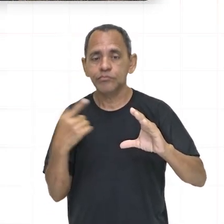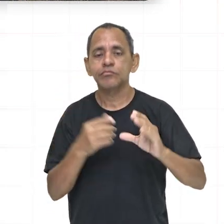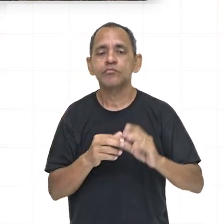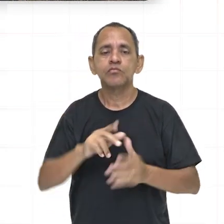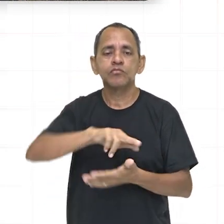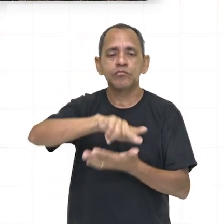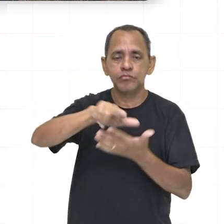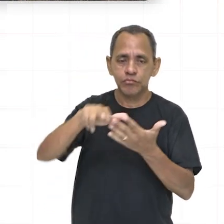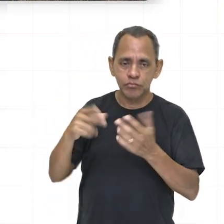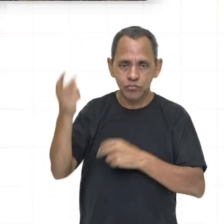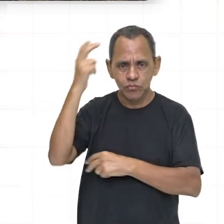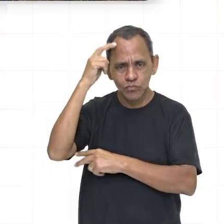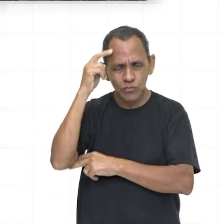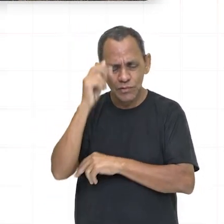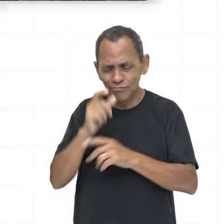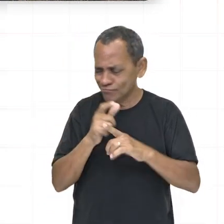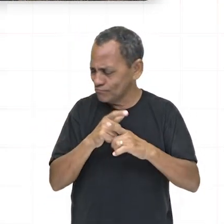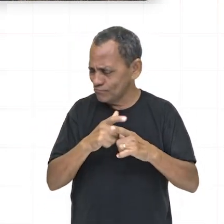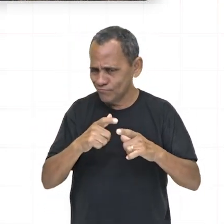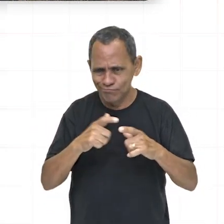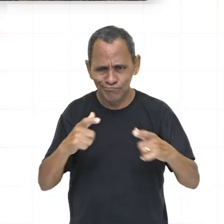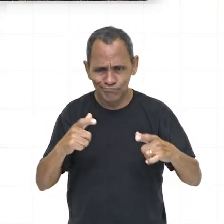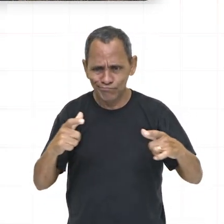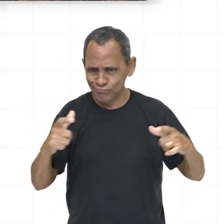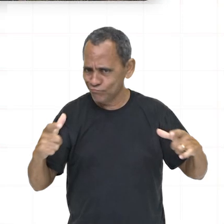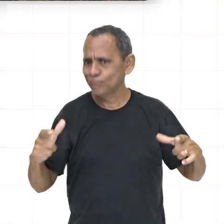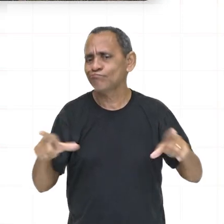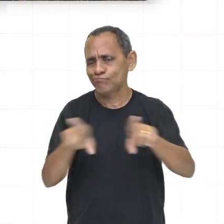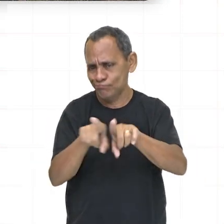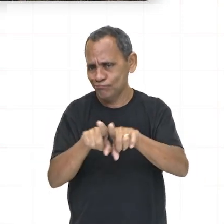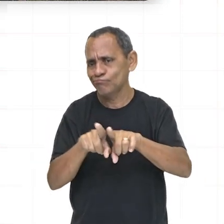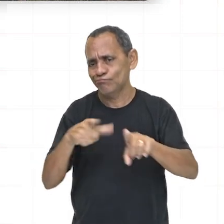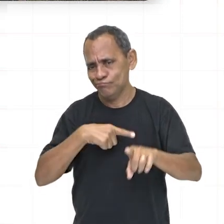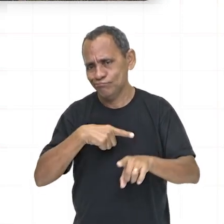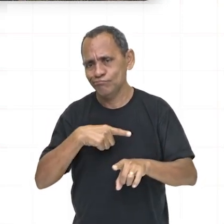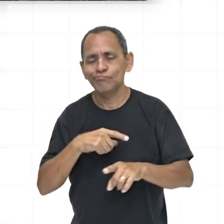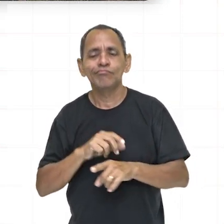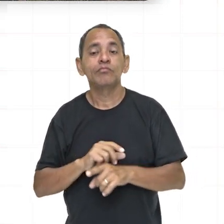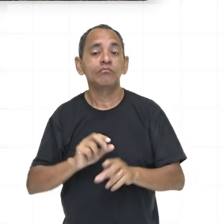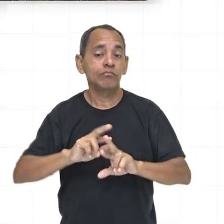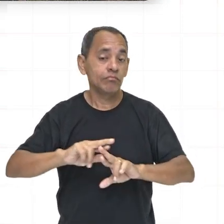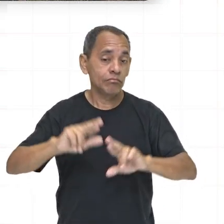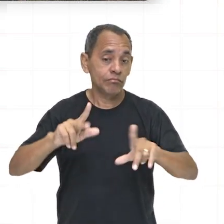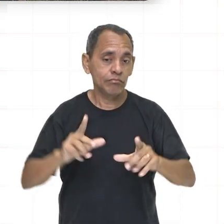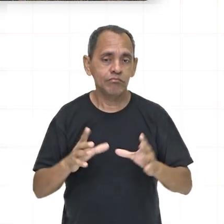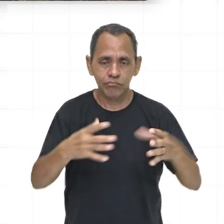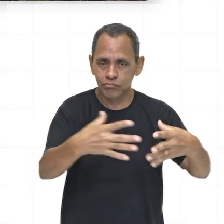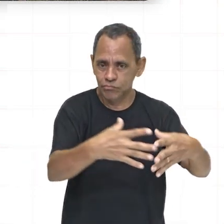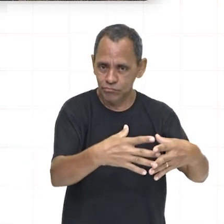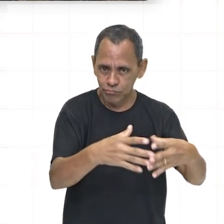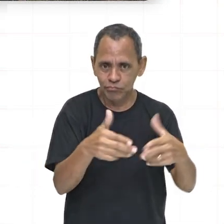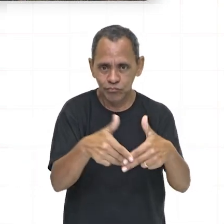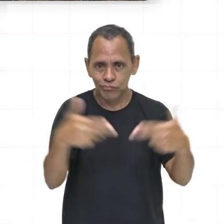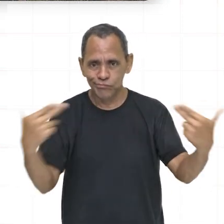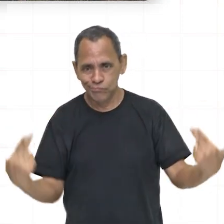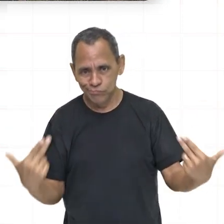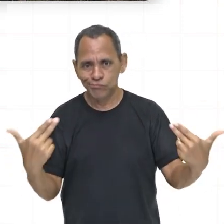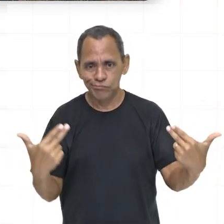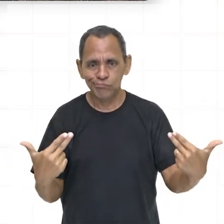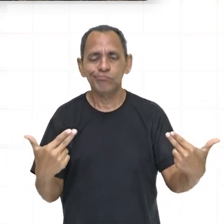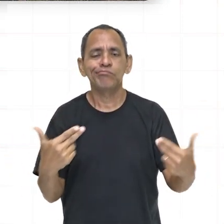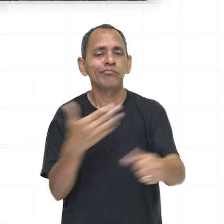cultural nessa região é imensa, pois existem diferentes grupos étnicos com elementos culturais distintos. Então são